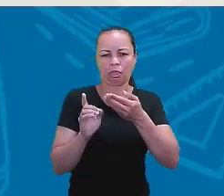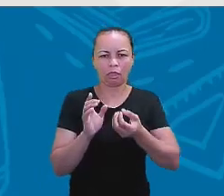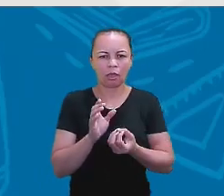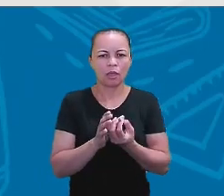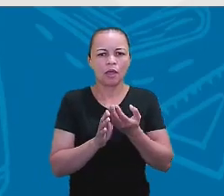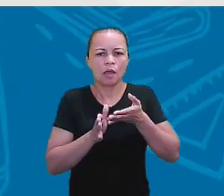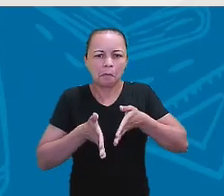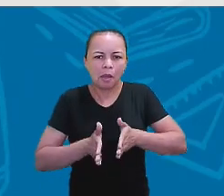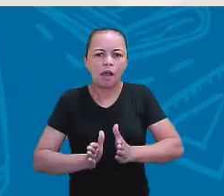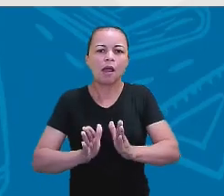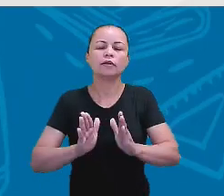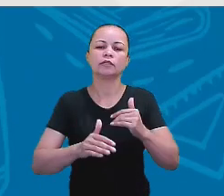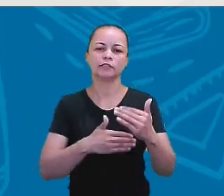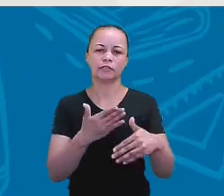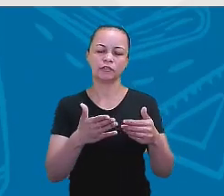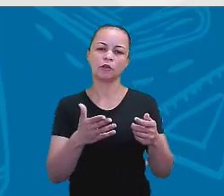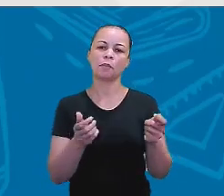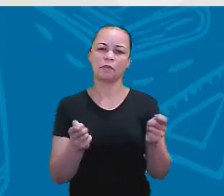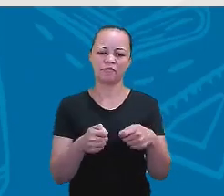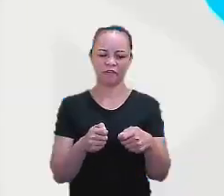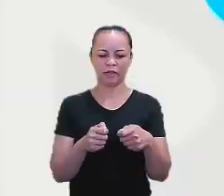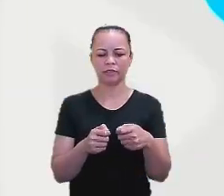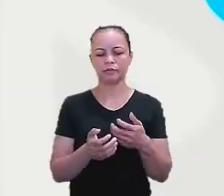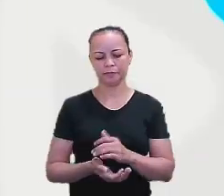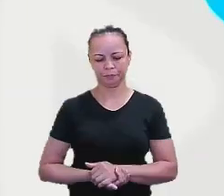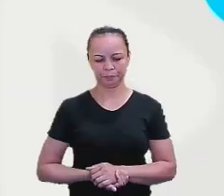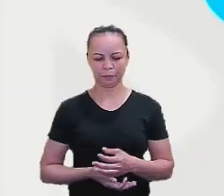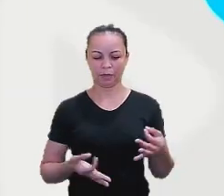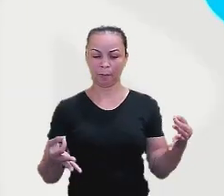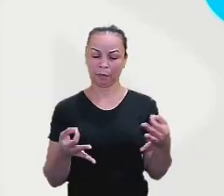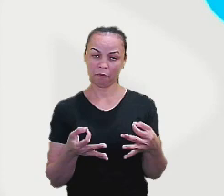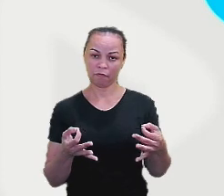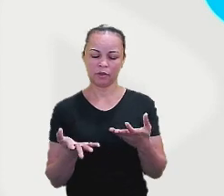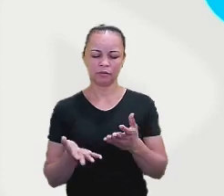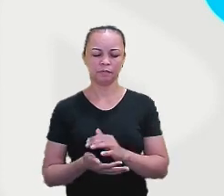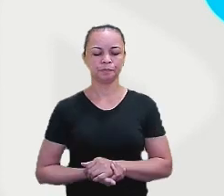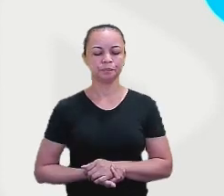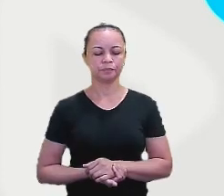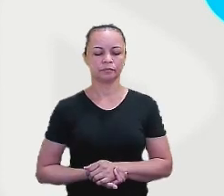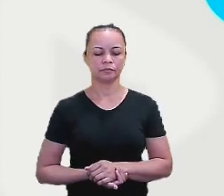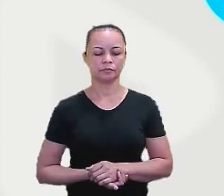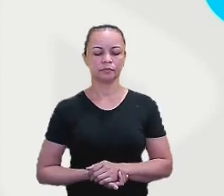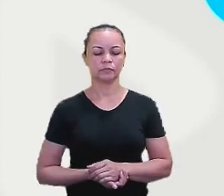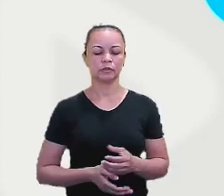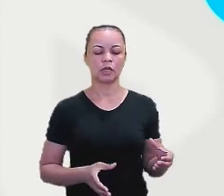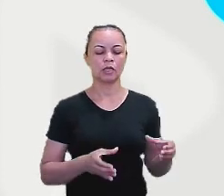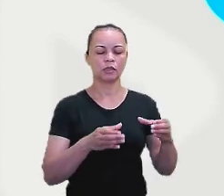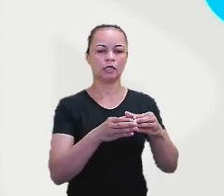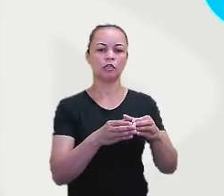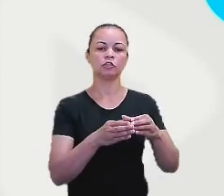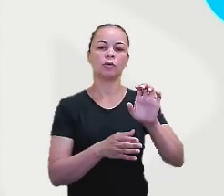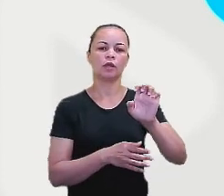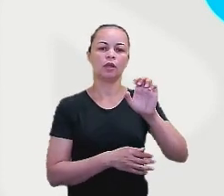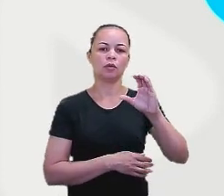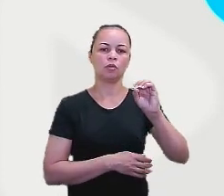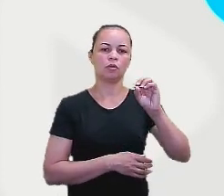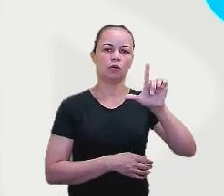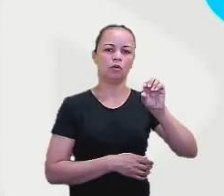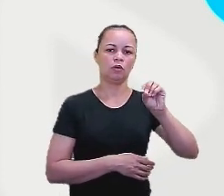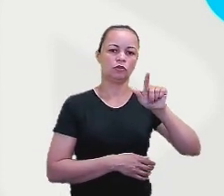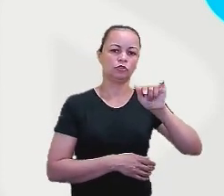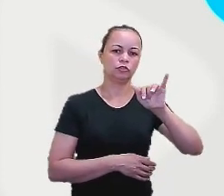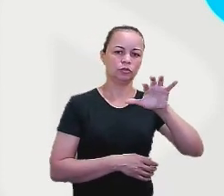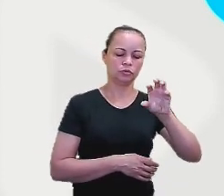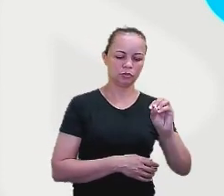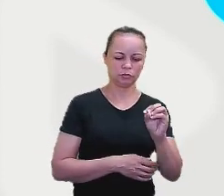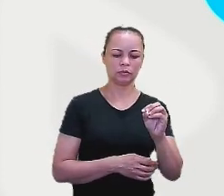Definição perfeita, cirúrgica. Nicho ecológico. É o papel de cada